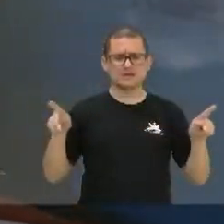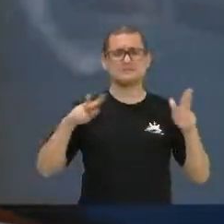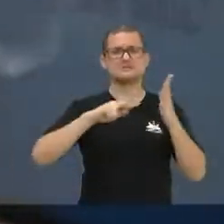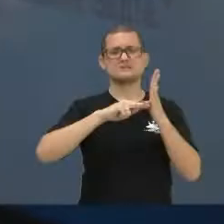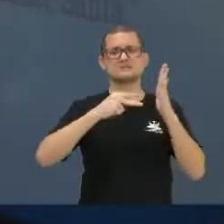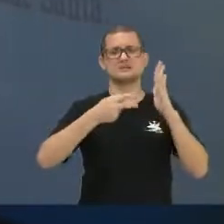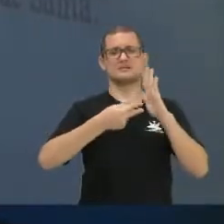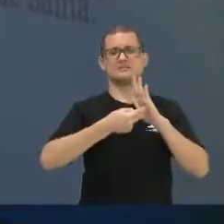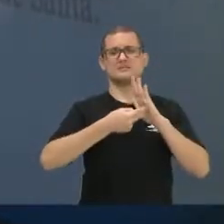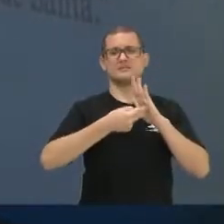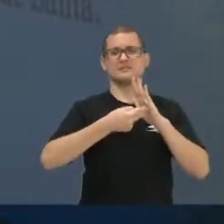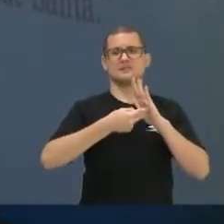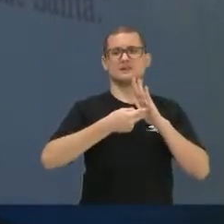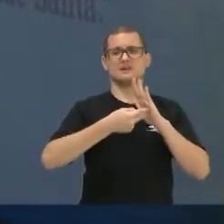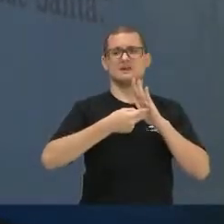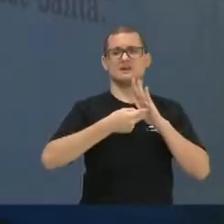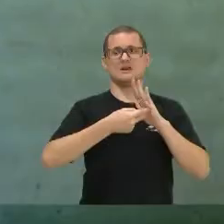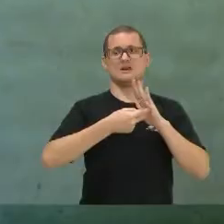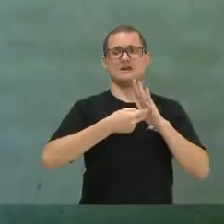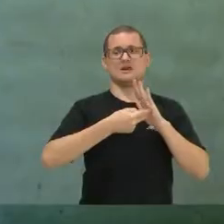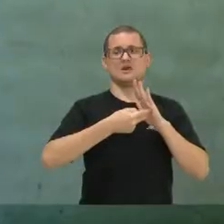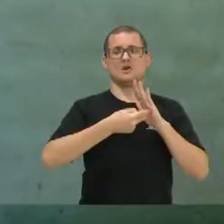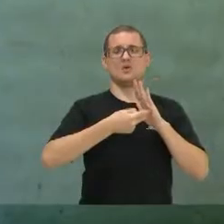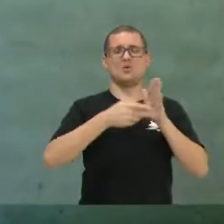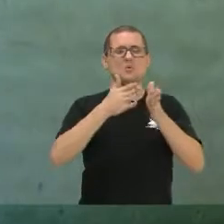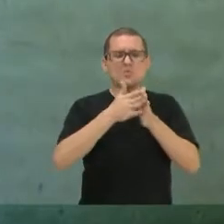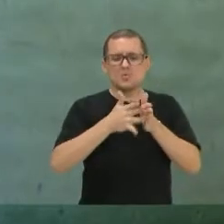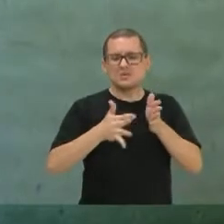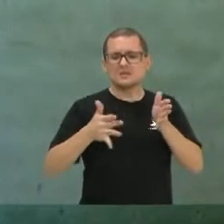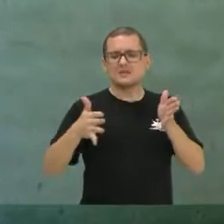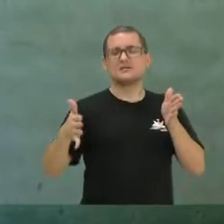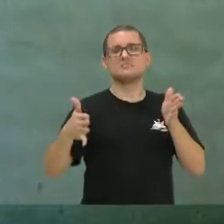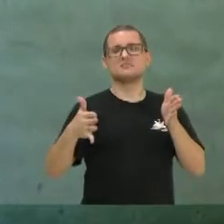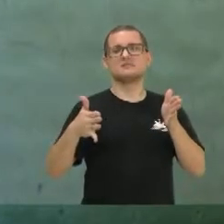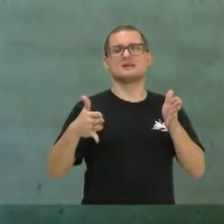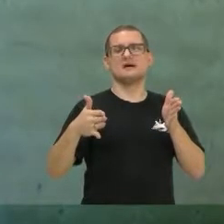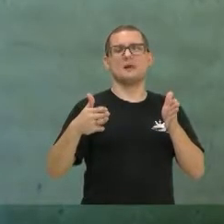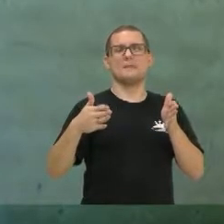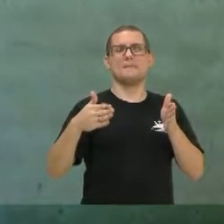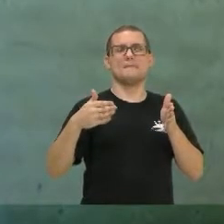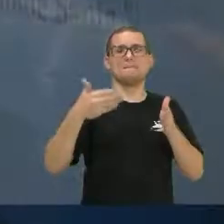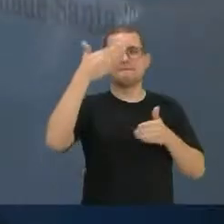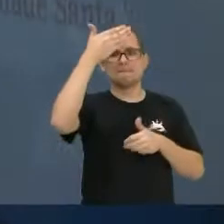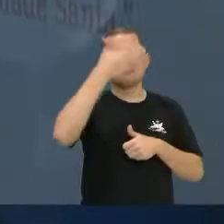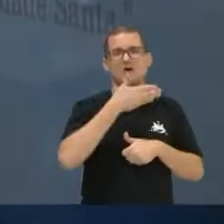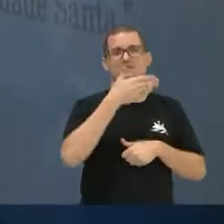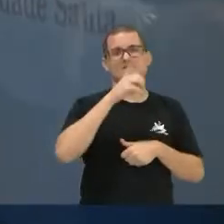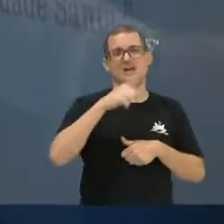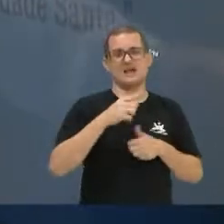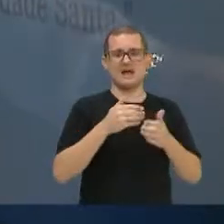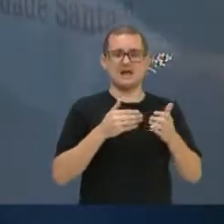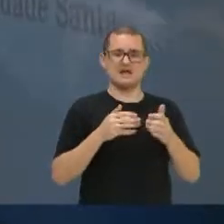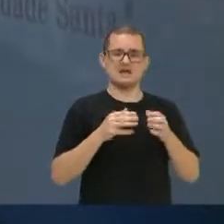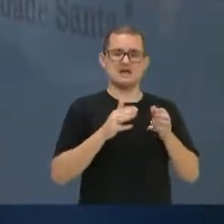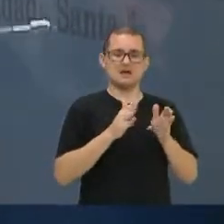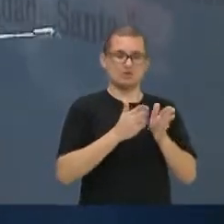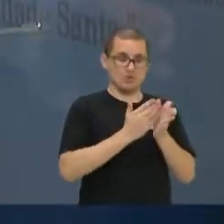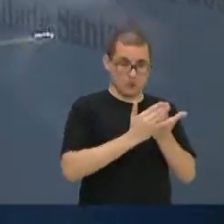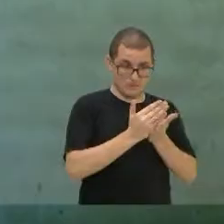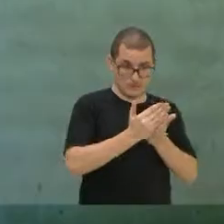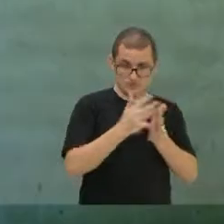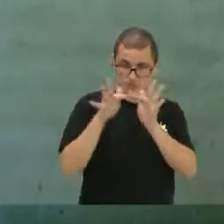o tempo da provação é um tempo limitado tem história tem duração